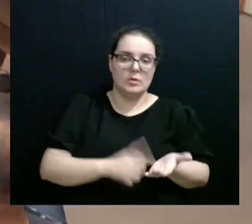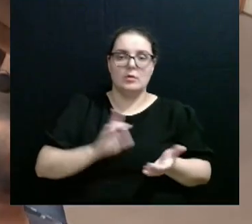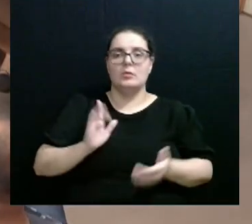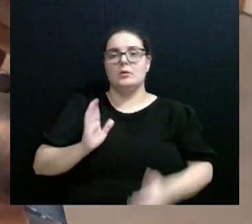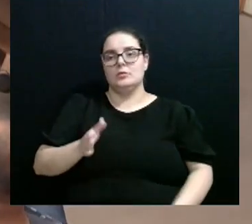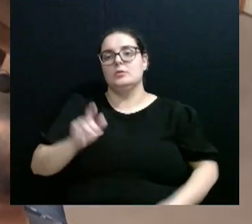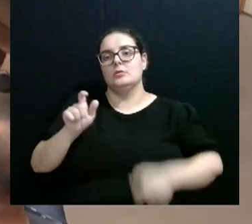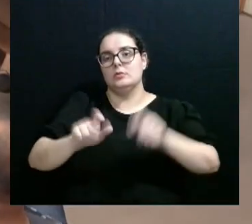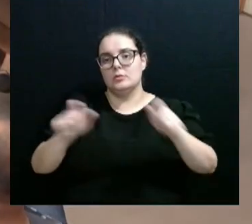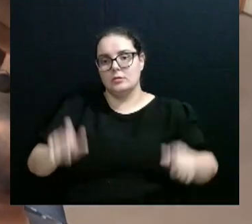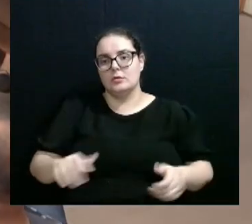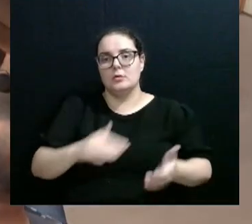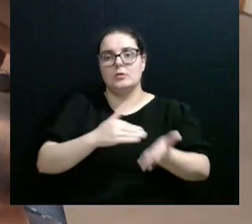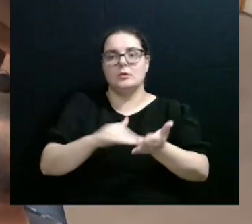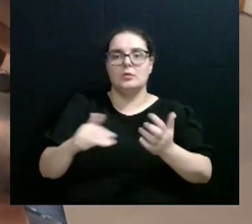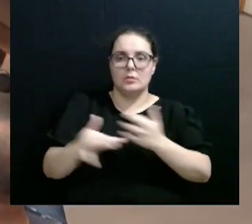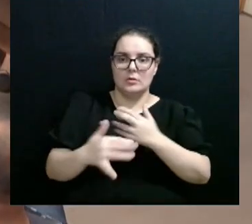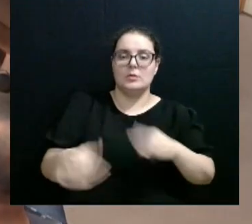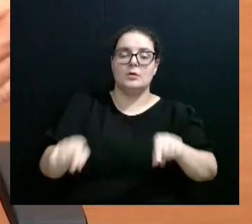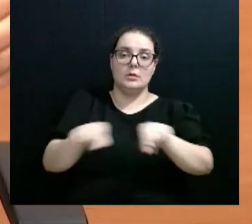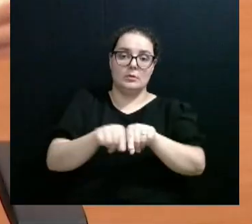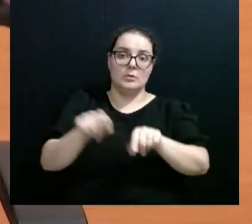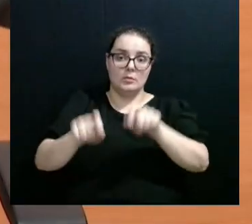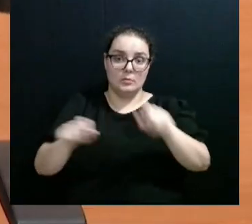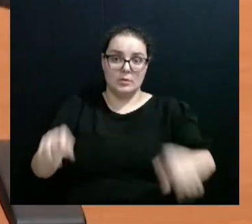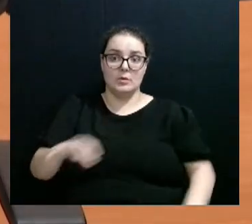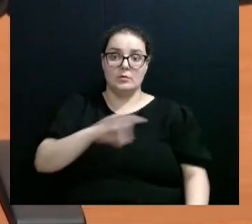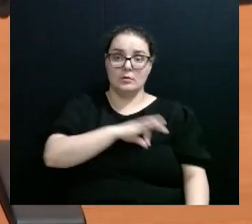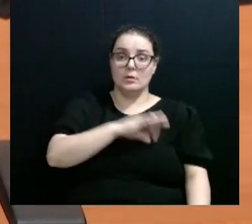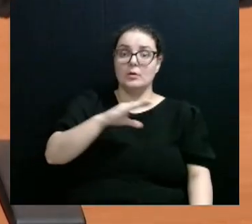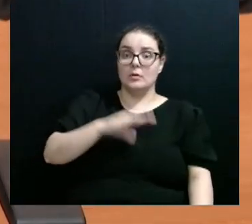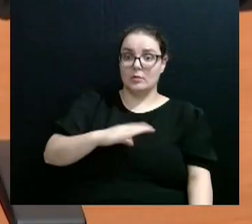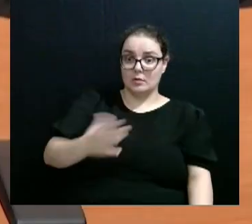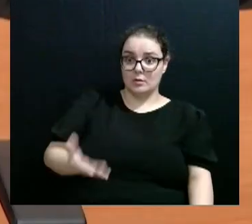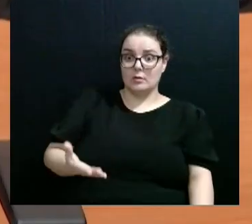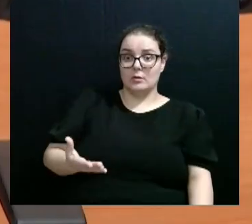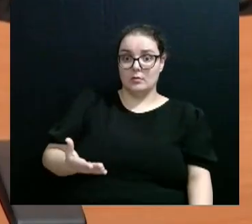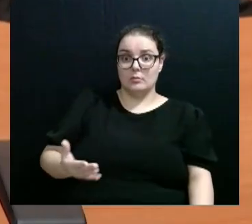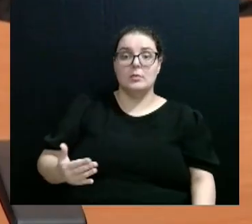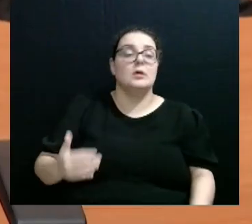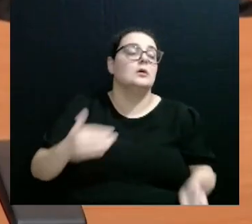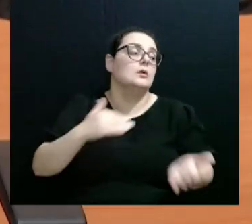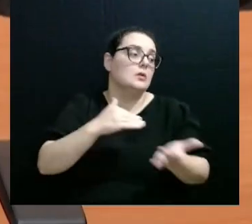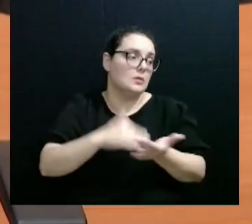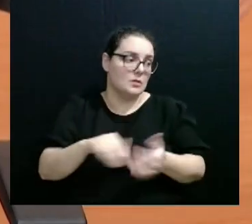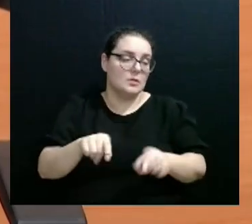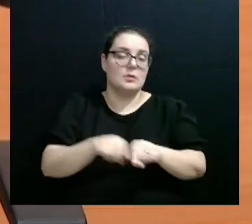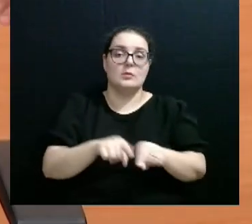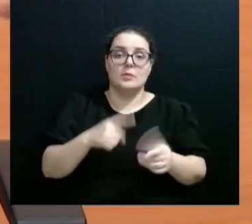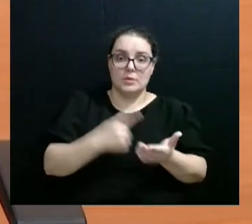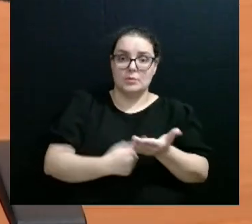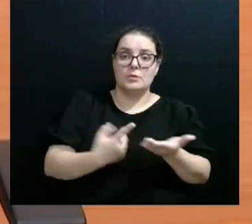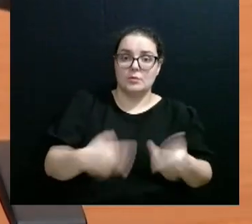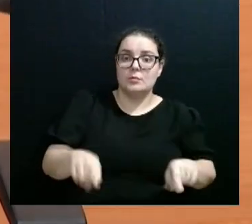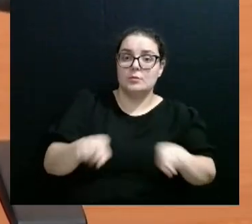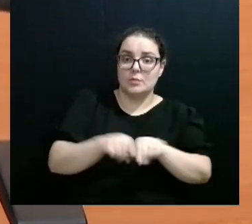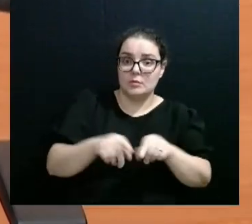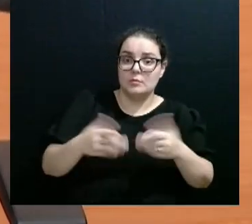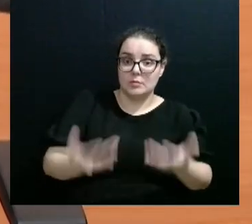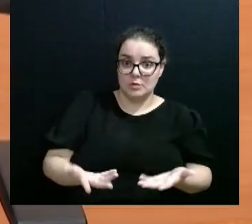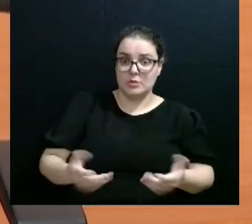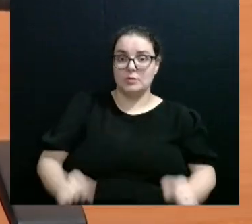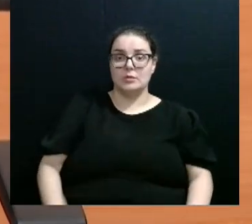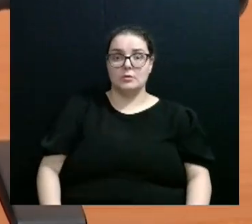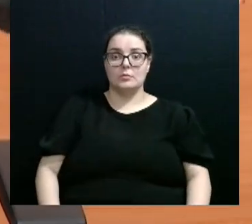de Urbanismo e também o pessoal da Guarda Municipal, mas a secretária também vai se comprometer aqui também, que de